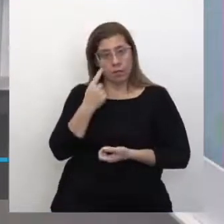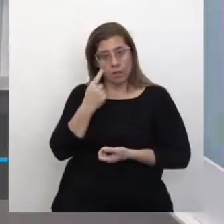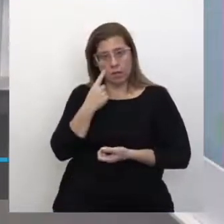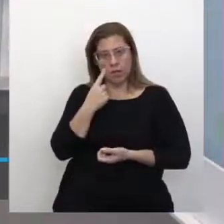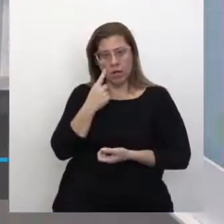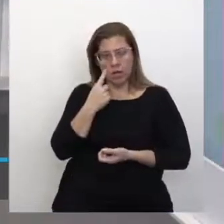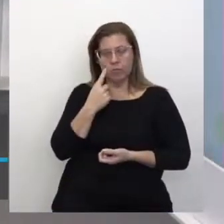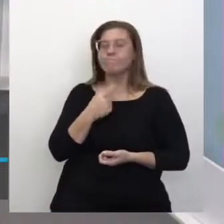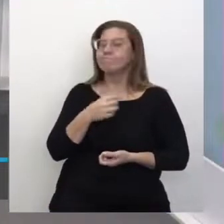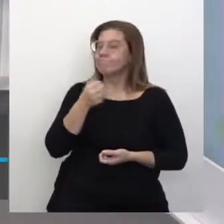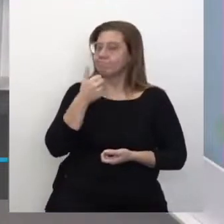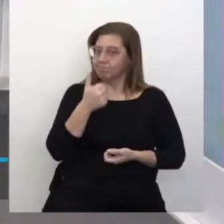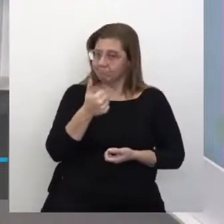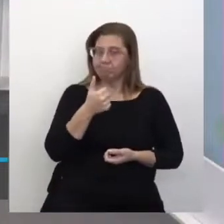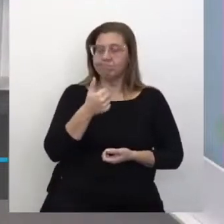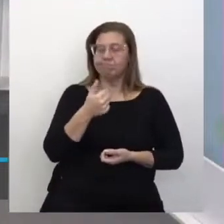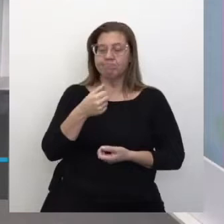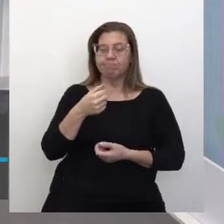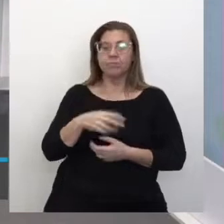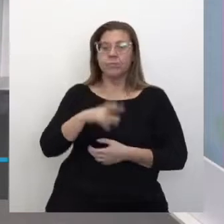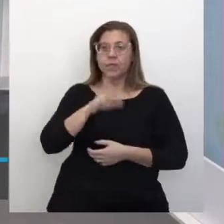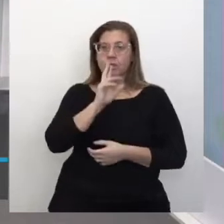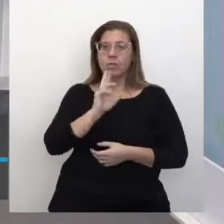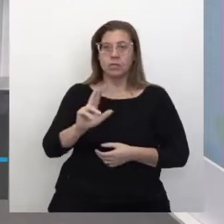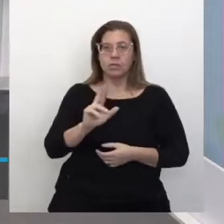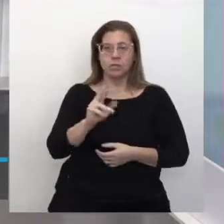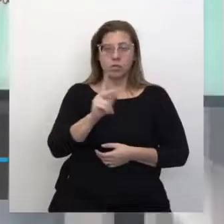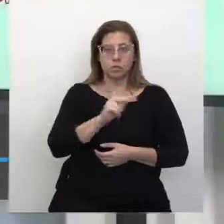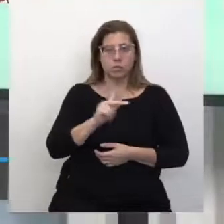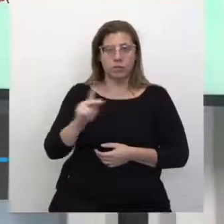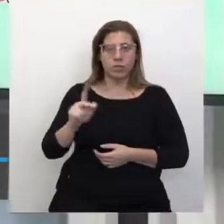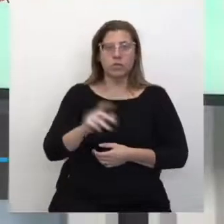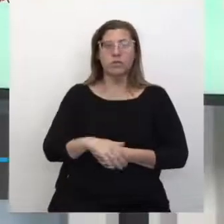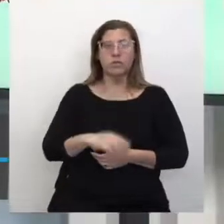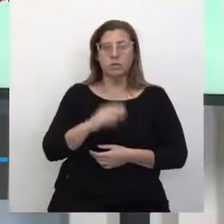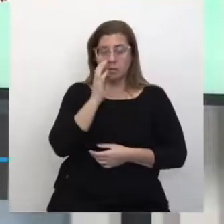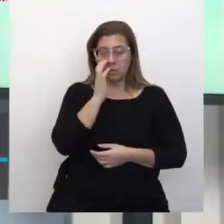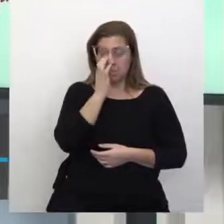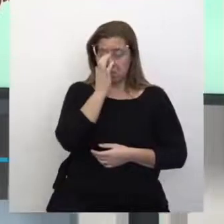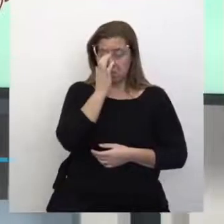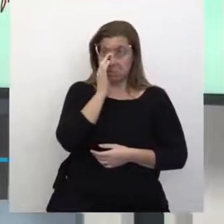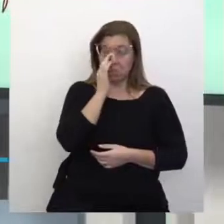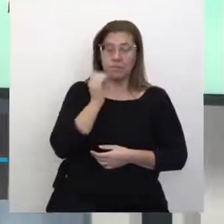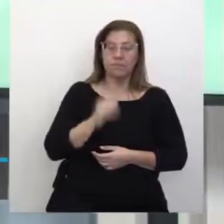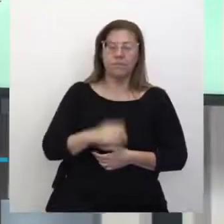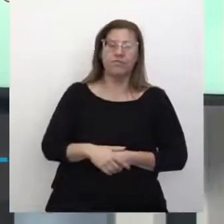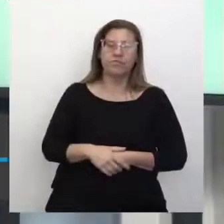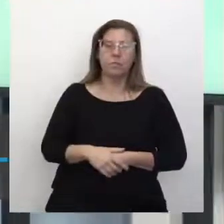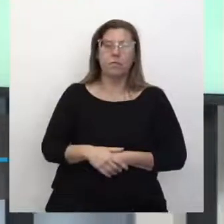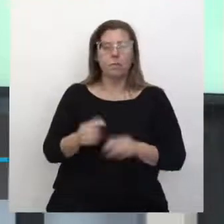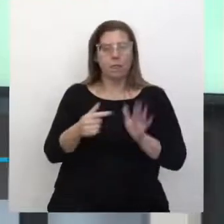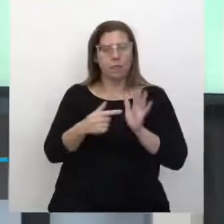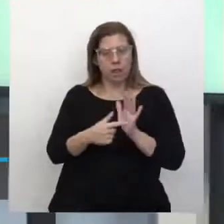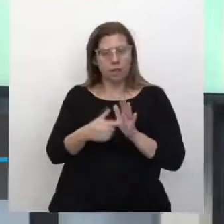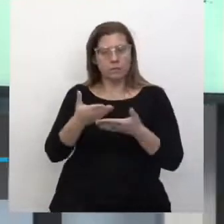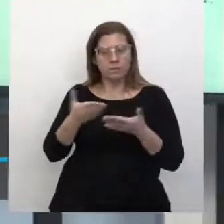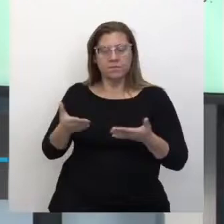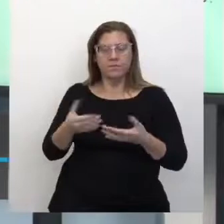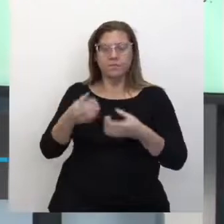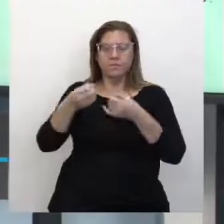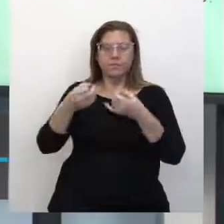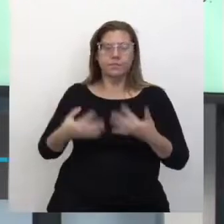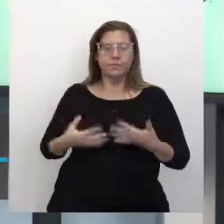bem colocadas aí, né? As respostas dos nossos professores, né? Que eles coletaram de seus alunos, tá? E a gente vai agora, então, falar um pouquinho